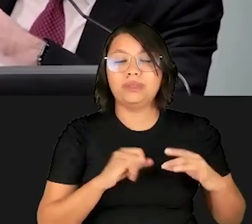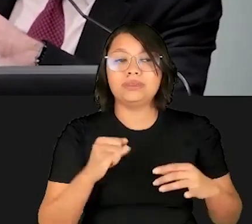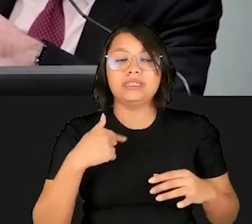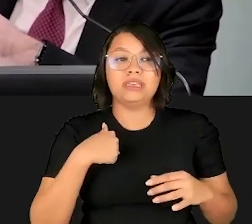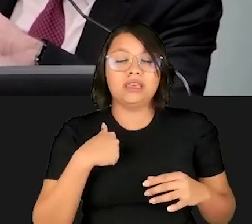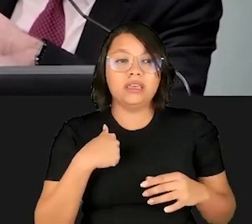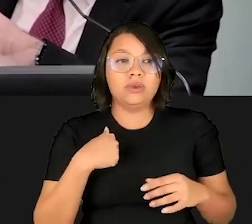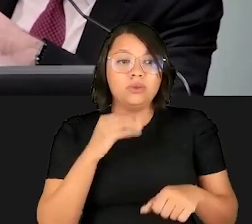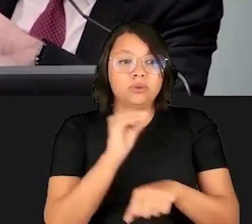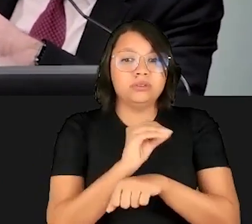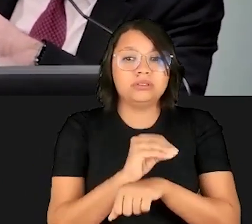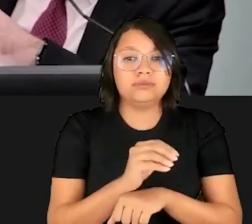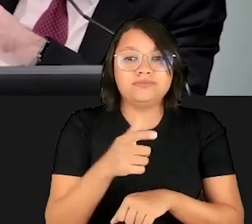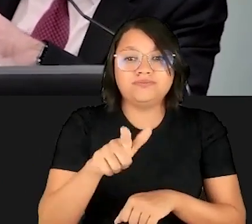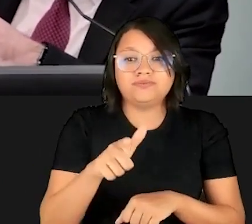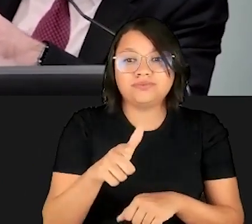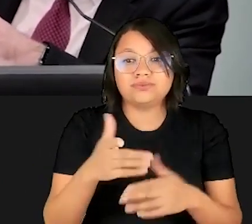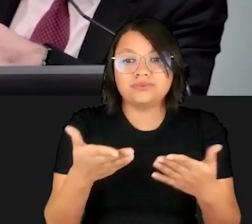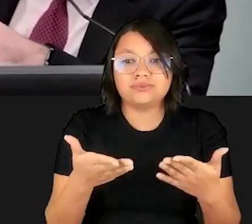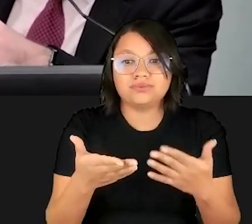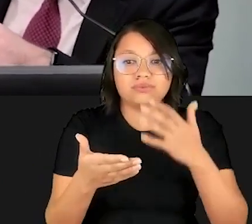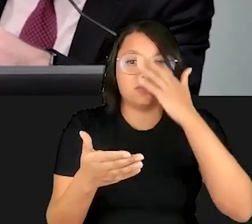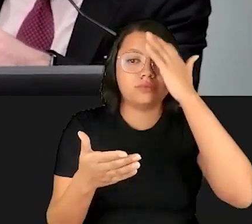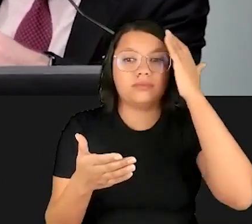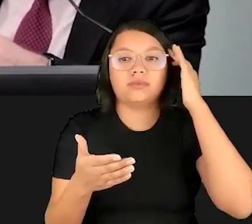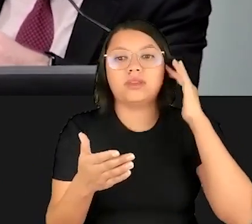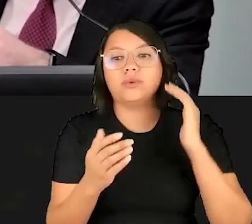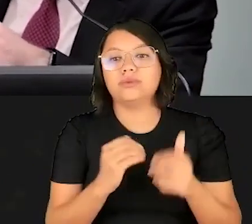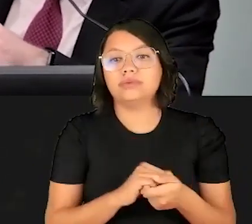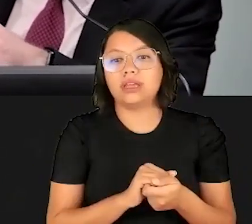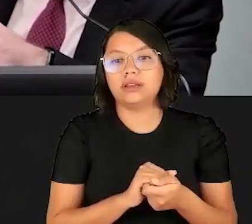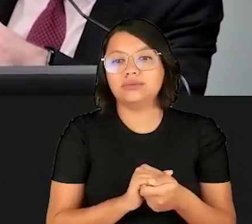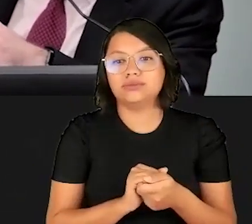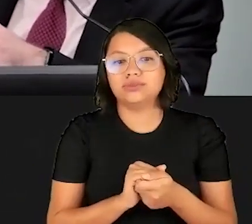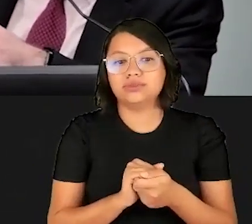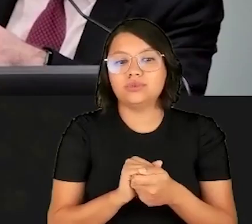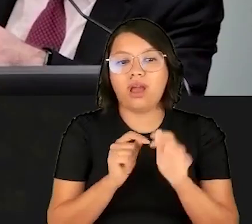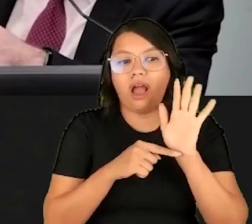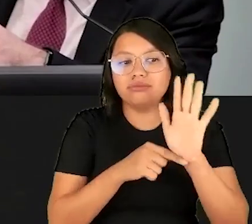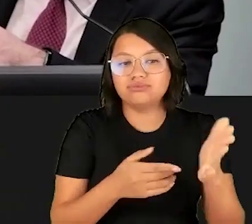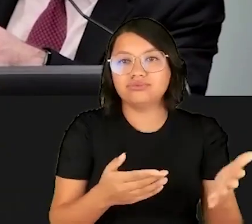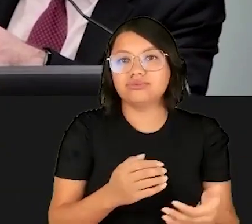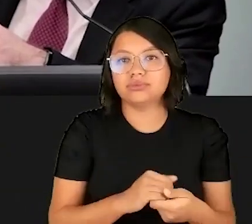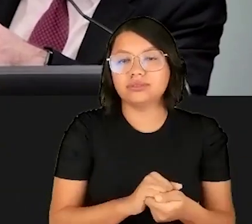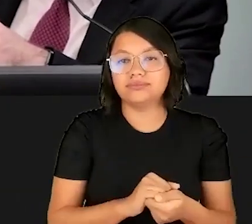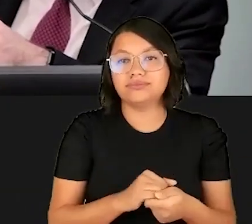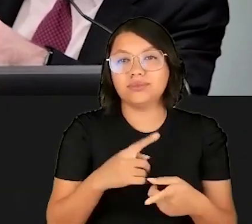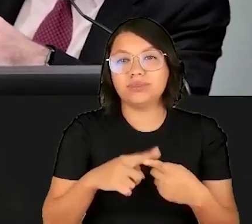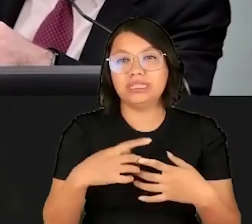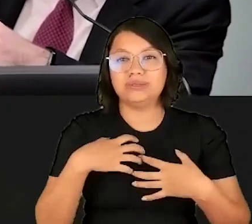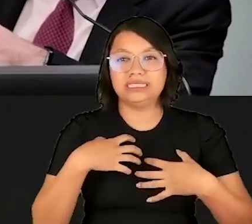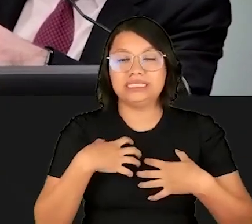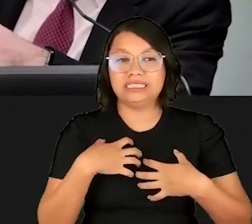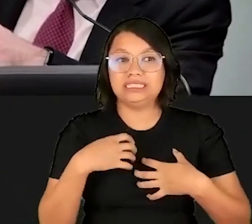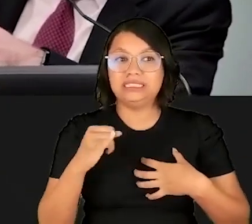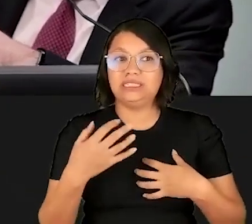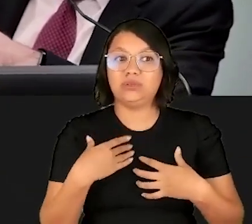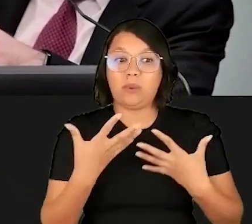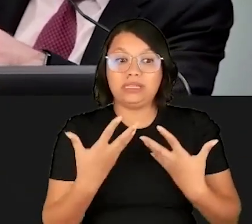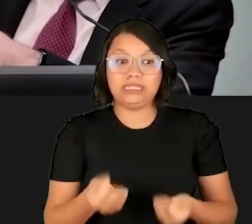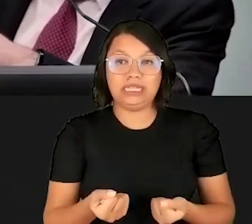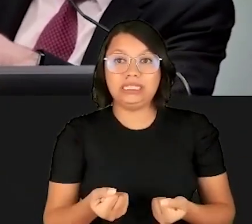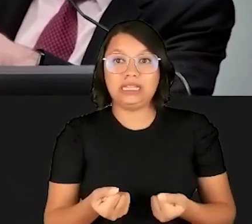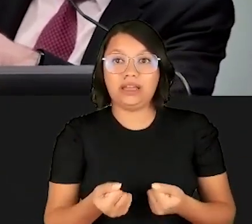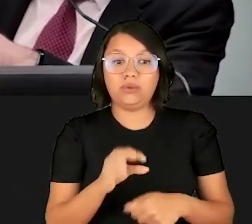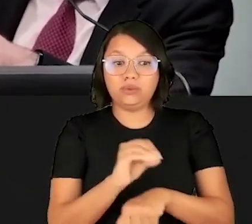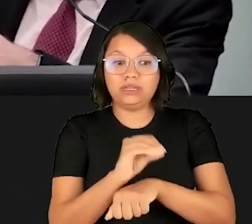não vou ter médico. Isso é muito relevante na nossa sociedade latina, né? Porque há uma sensação, se eu não aceitar o tratamento do